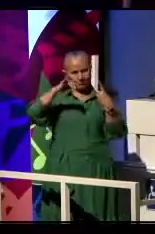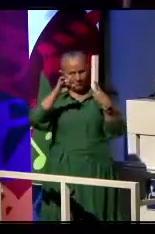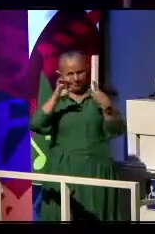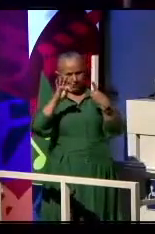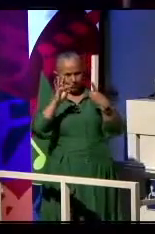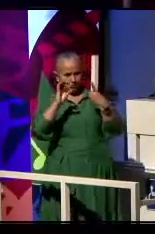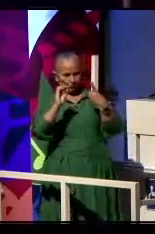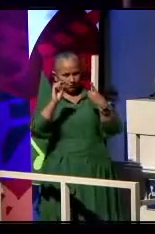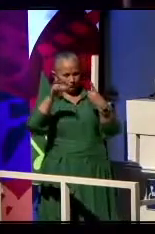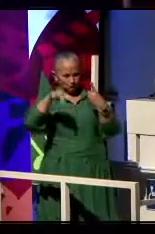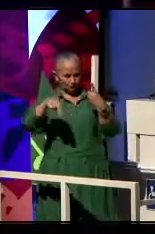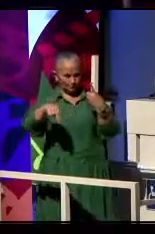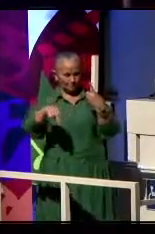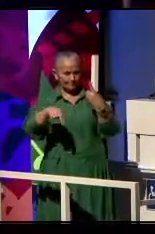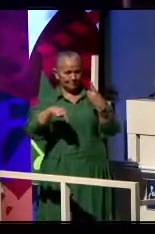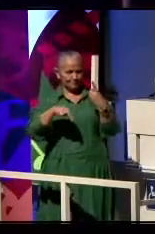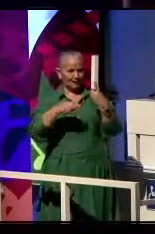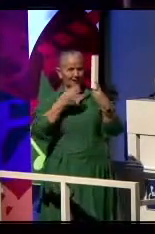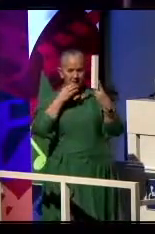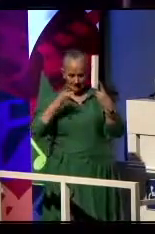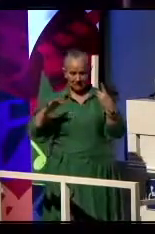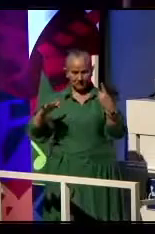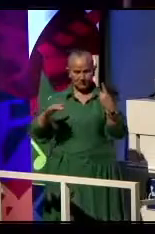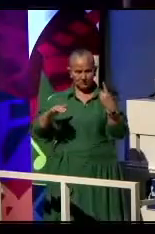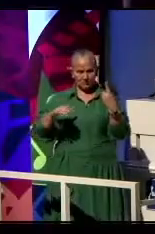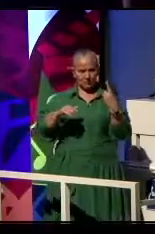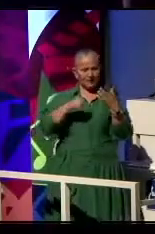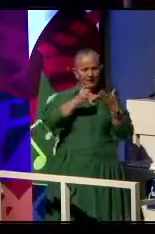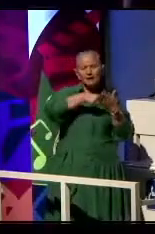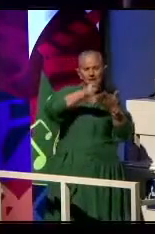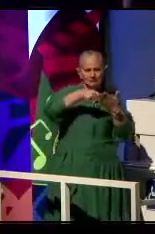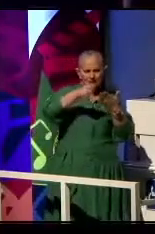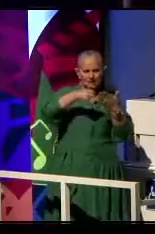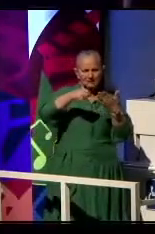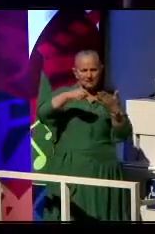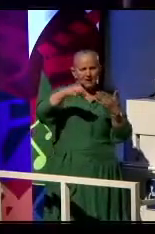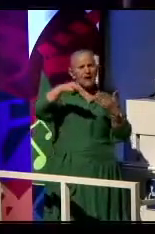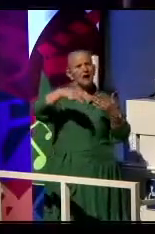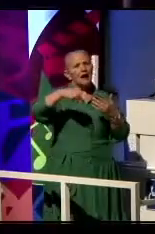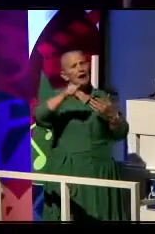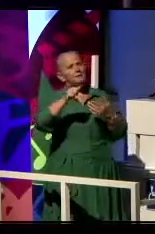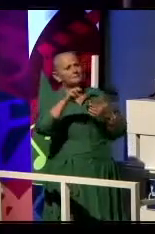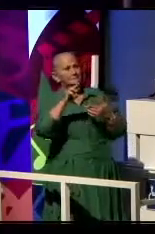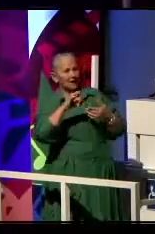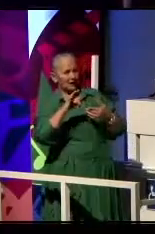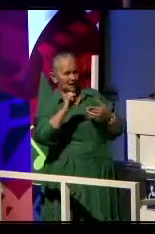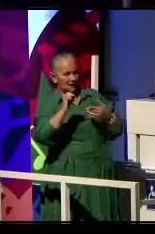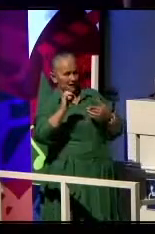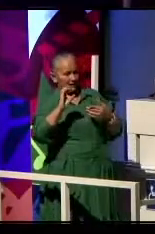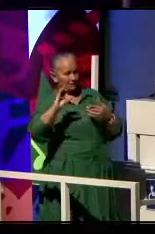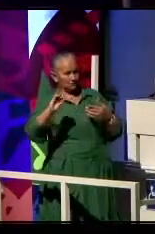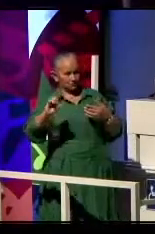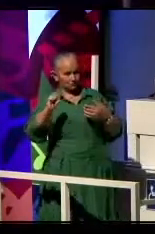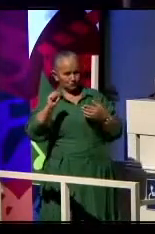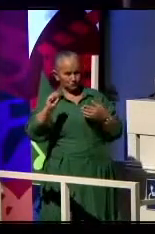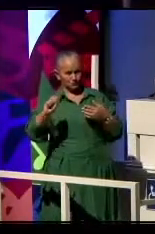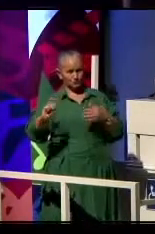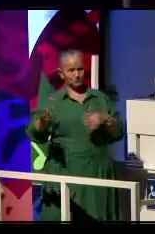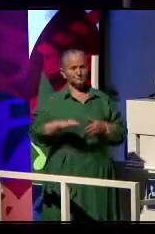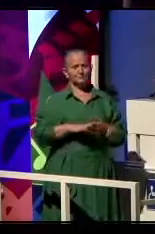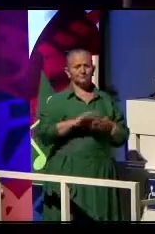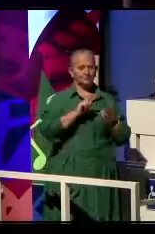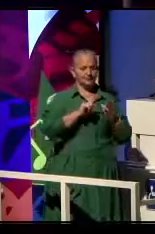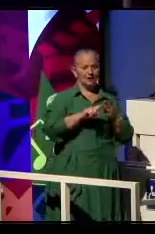as letras foram compostas por Márcio Borges, Fernando Brant e Ronaldo Bastos. Na verdade, não são letras, né?